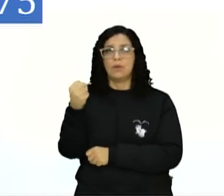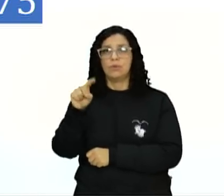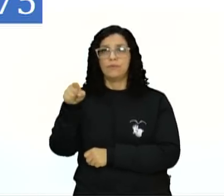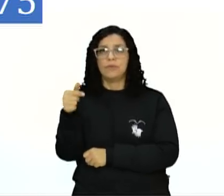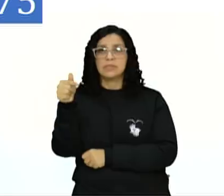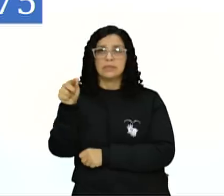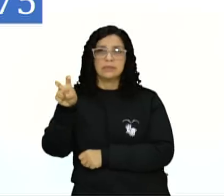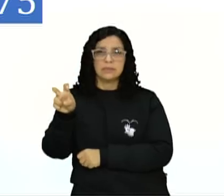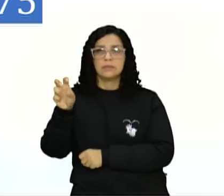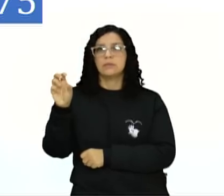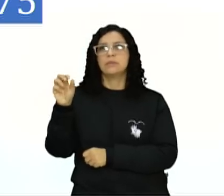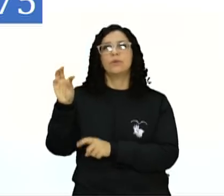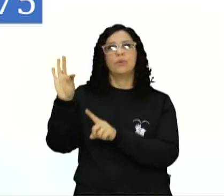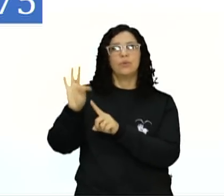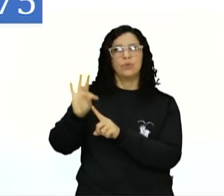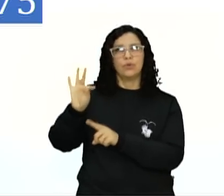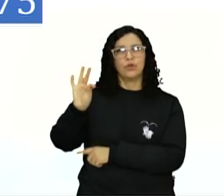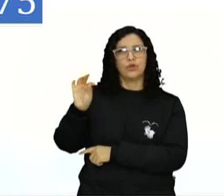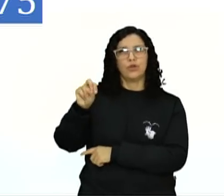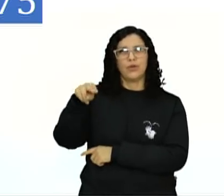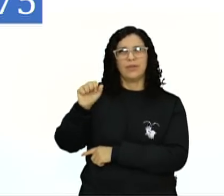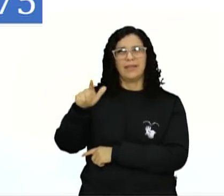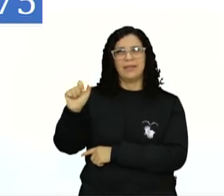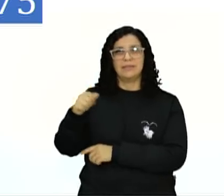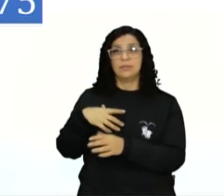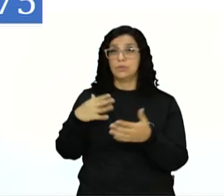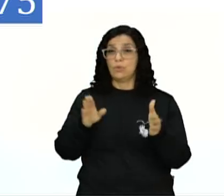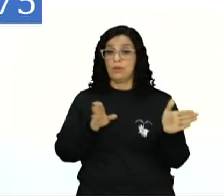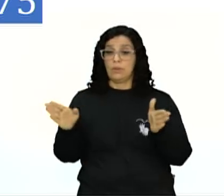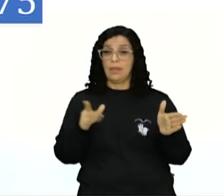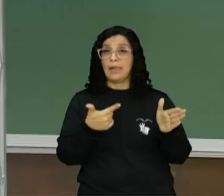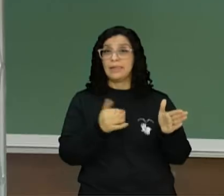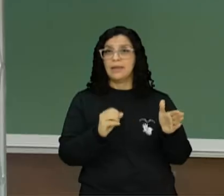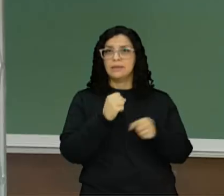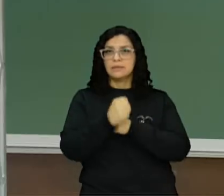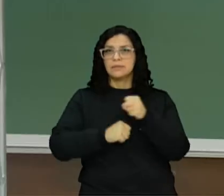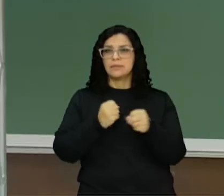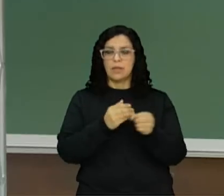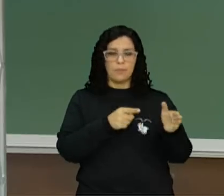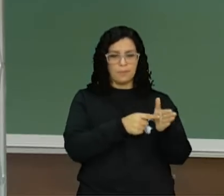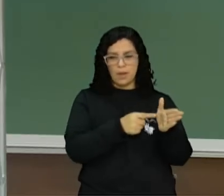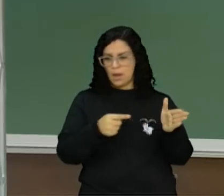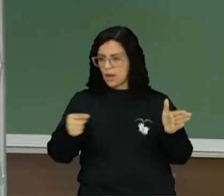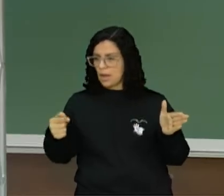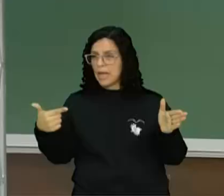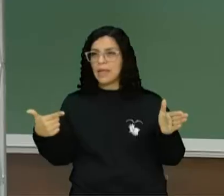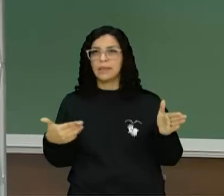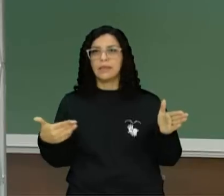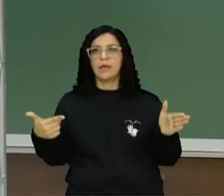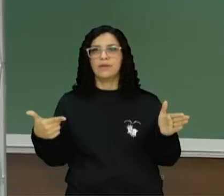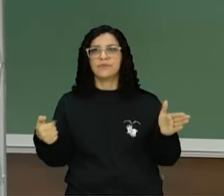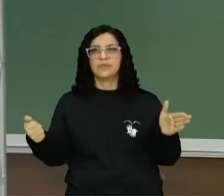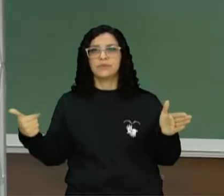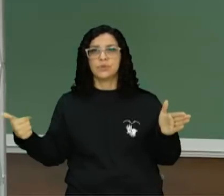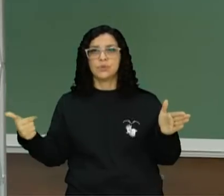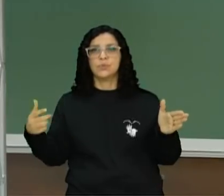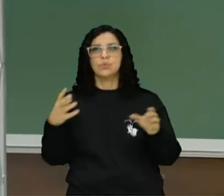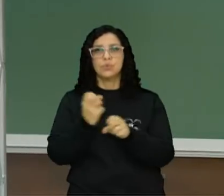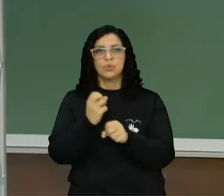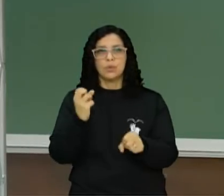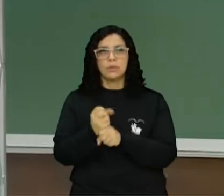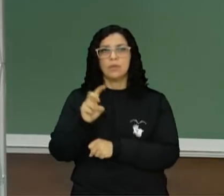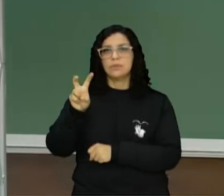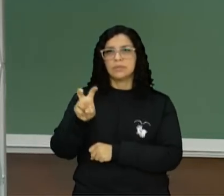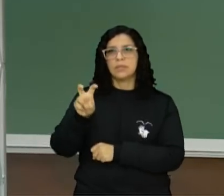558,75. Então, nos 10 anos, período de 10 anos que se passou, desde o ano de 2012 até o ano de 2021,